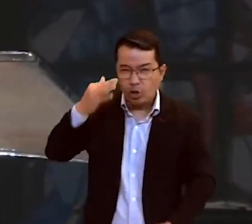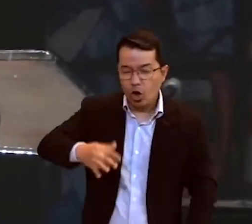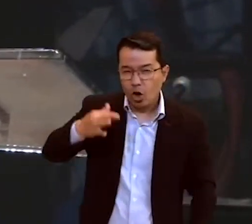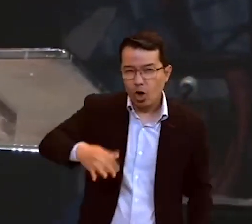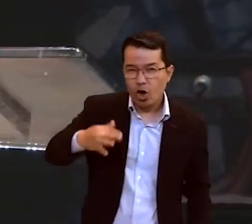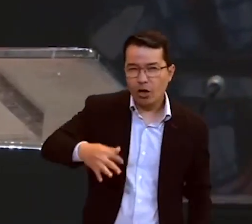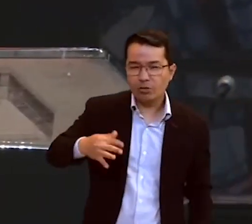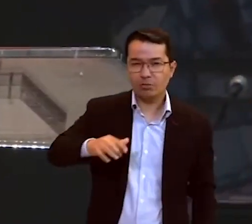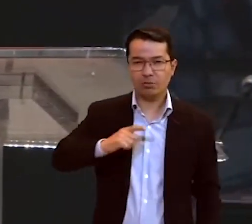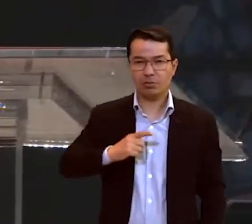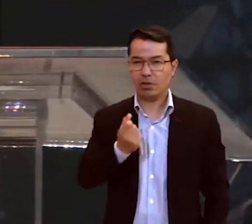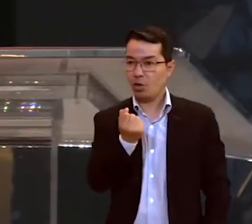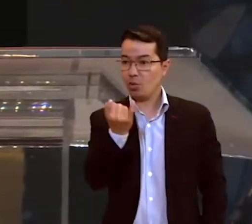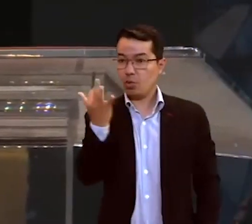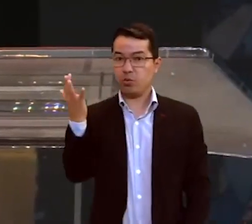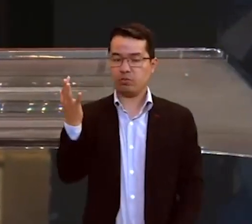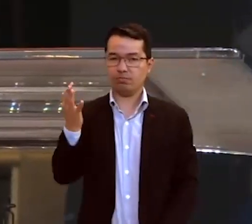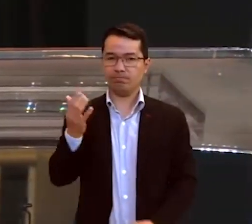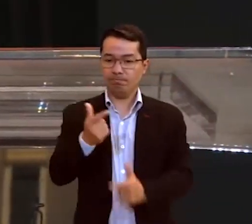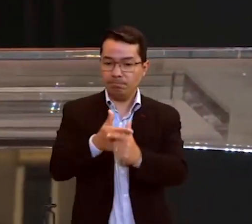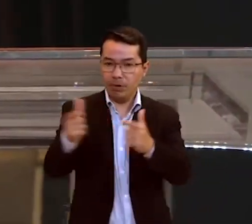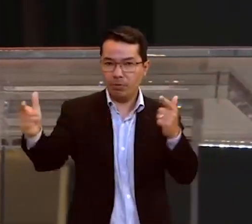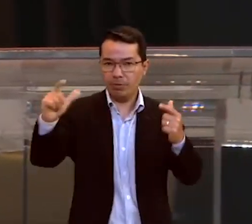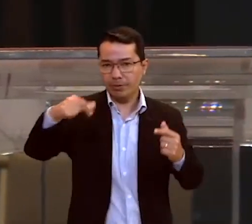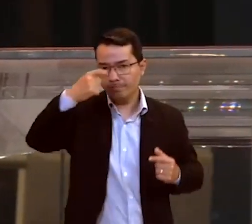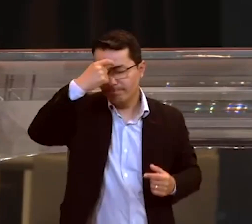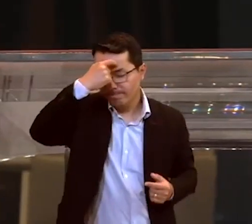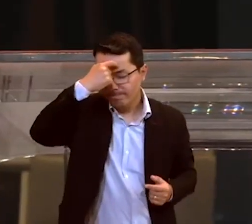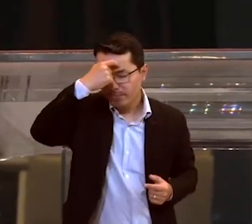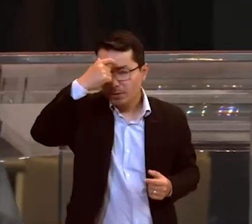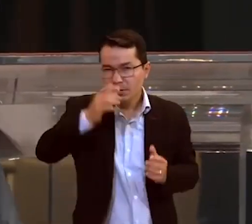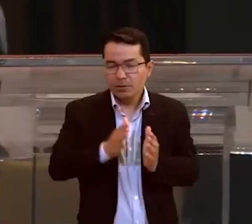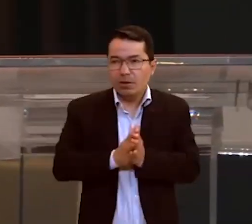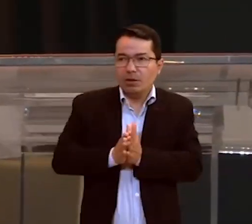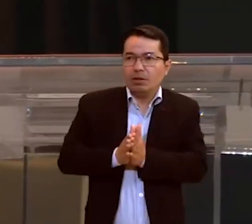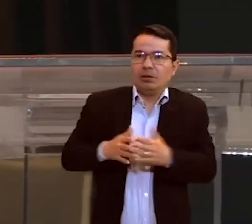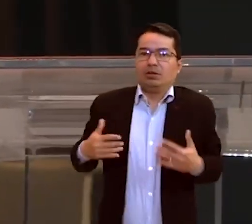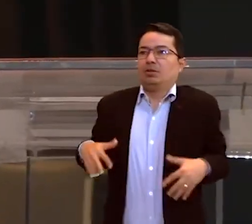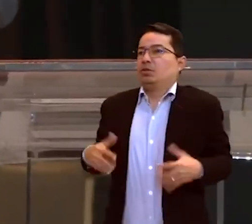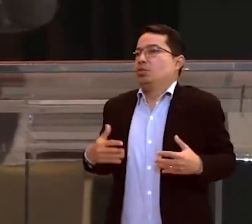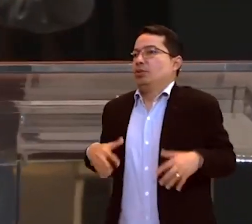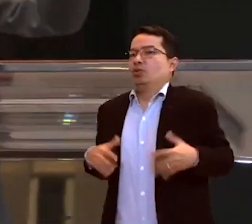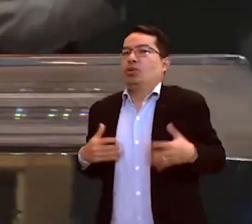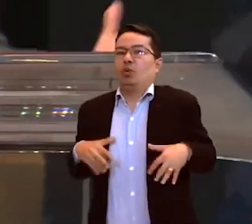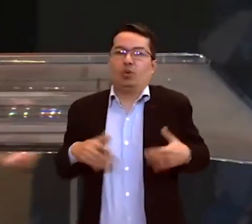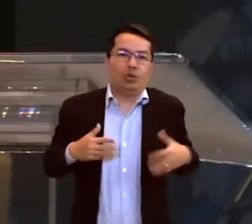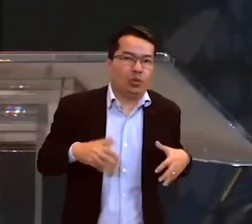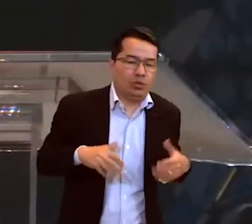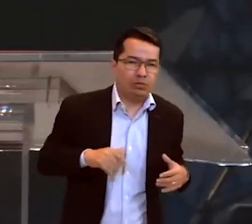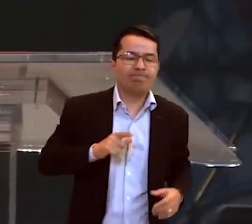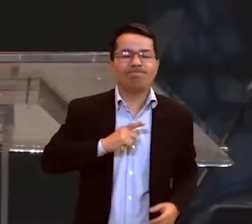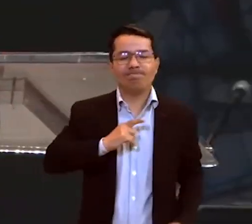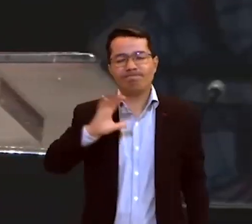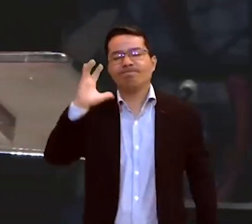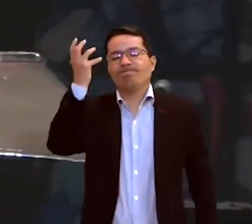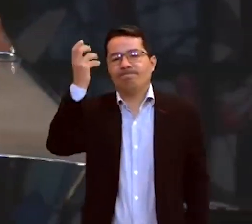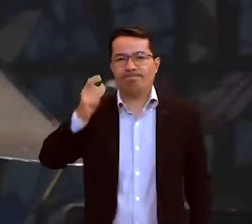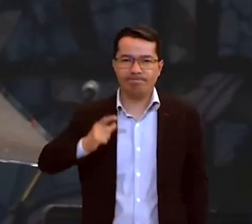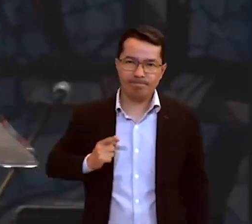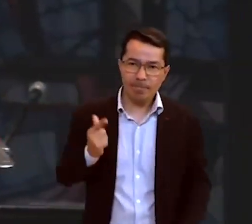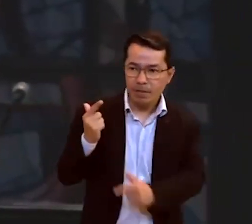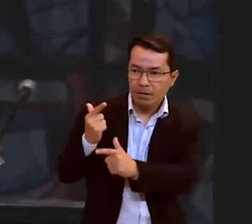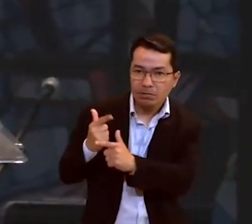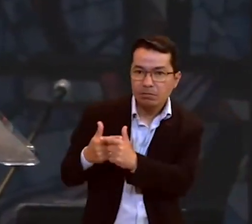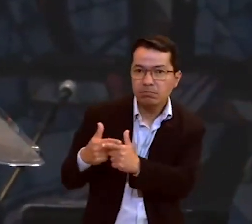na mente, que levam a pessoa a ter crises de ansiedade, de pânico, que levam a pessoa a enfrentar